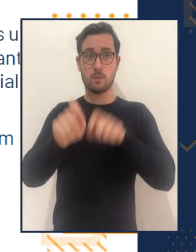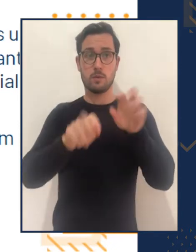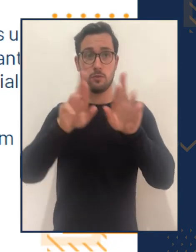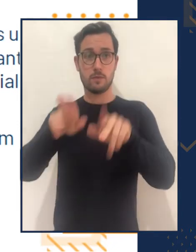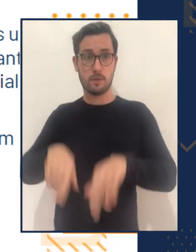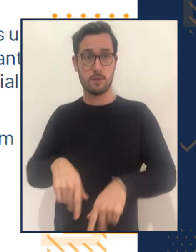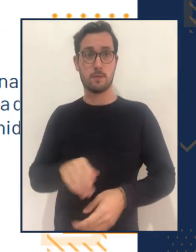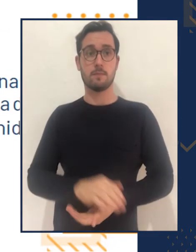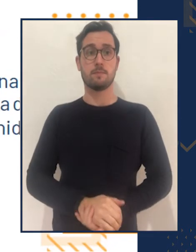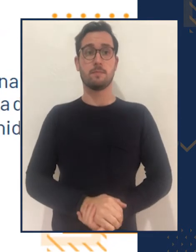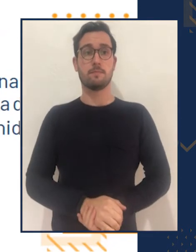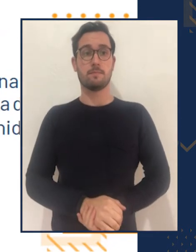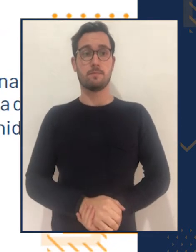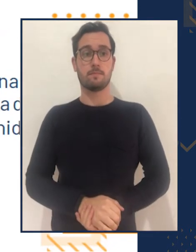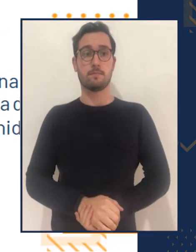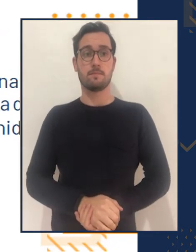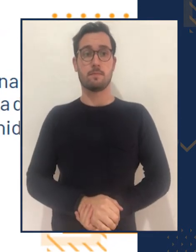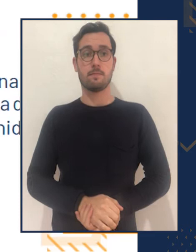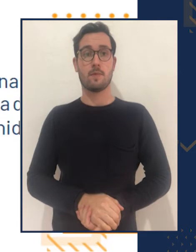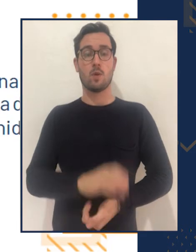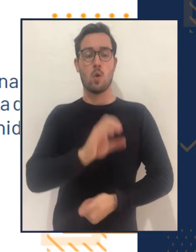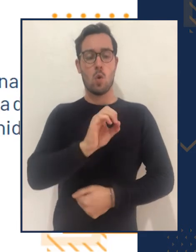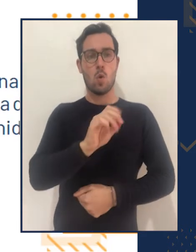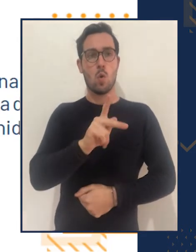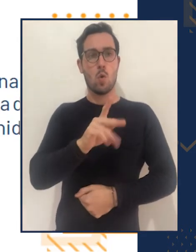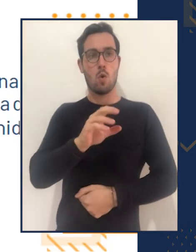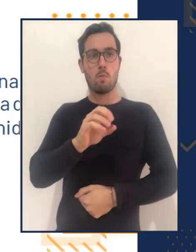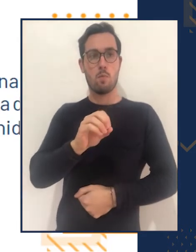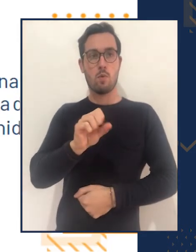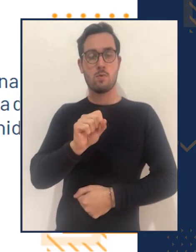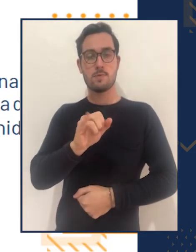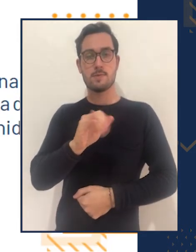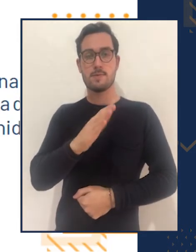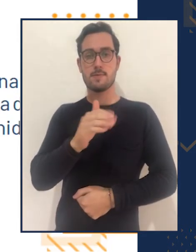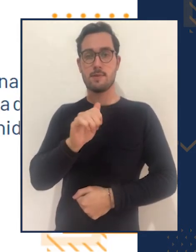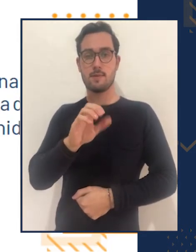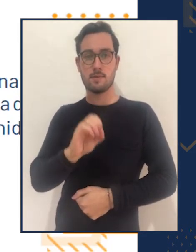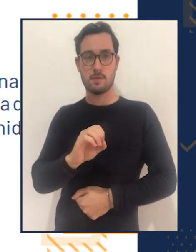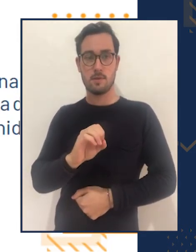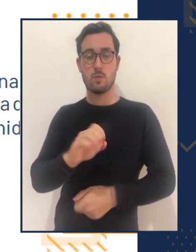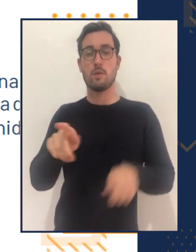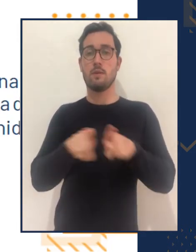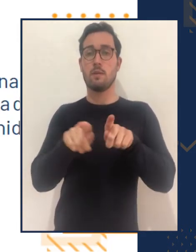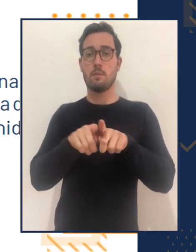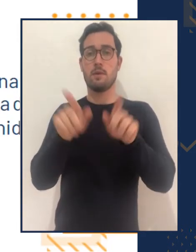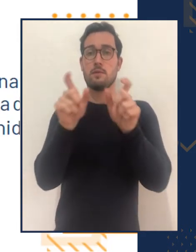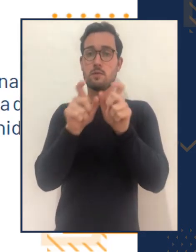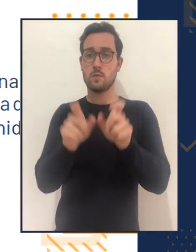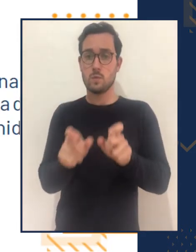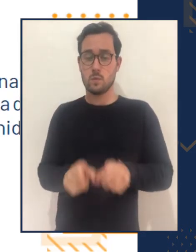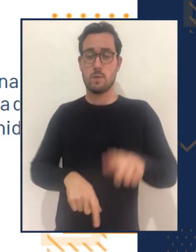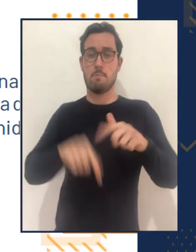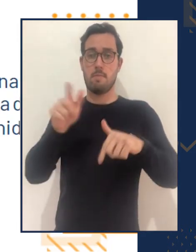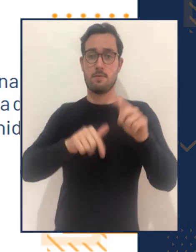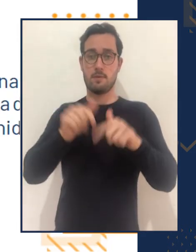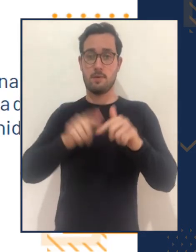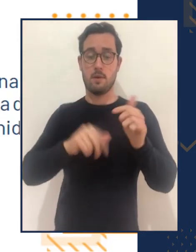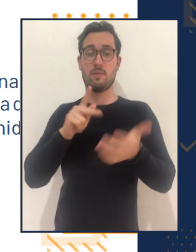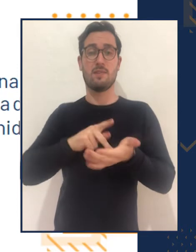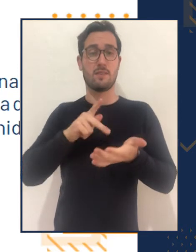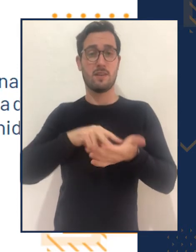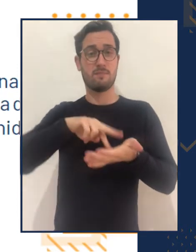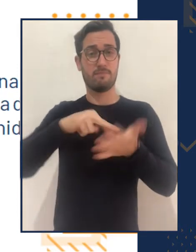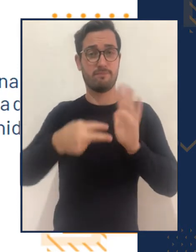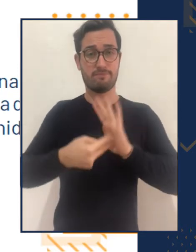ohmímetro. A oposição da corrente elétrica ocorre então pela dificuldade dos elétrons fluírem pela estrutura dos